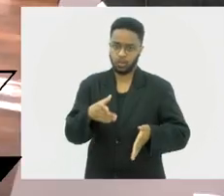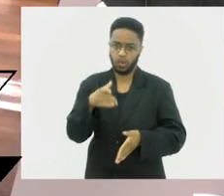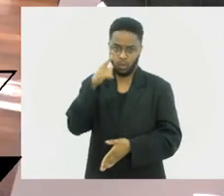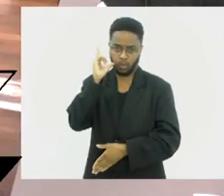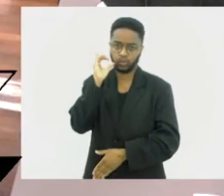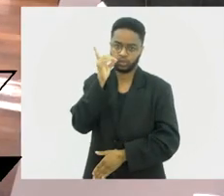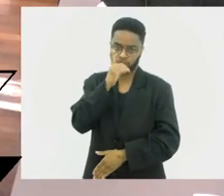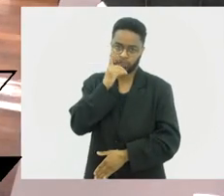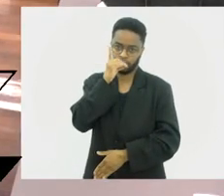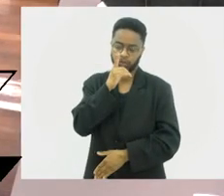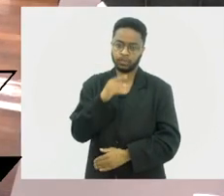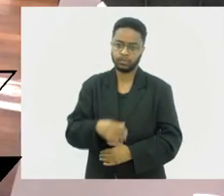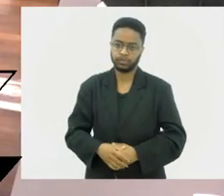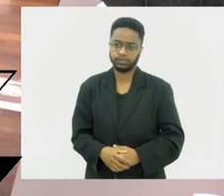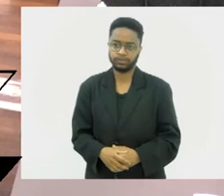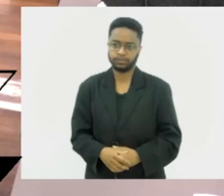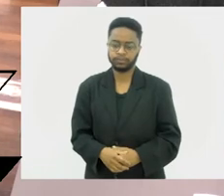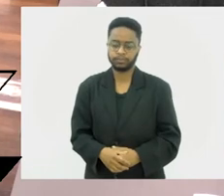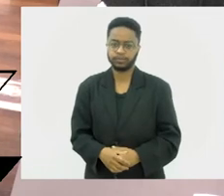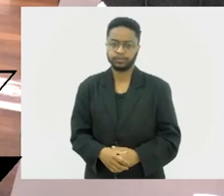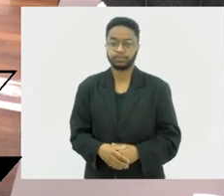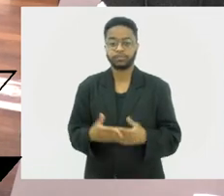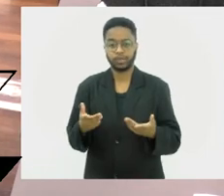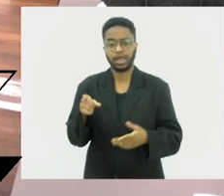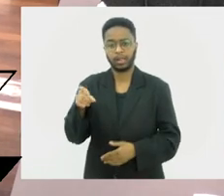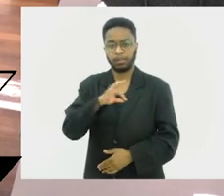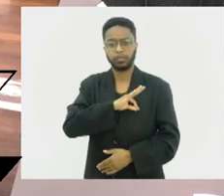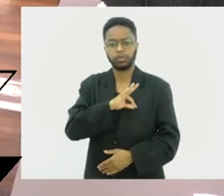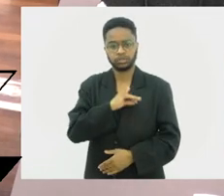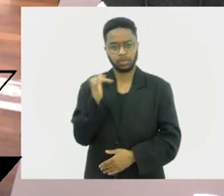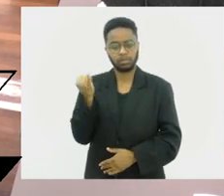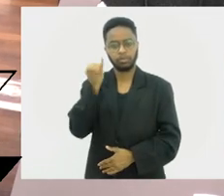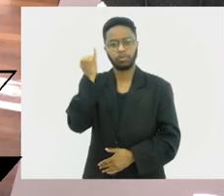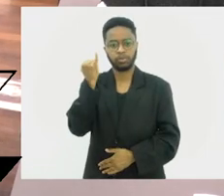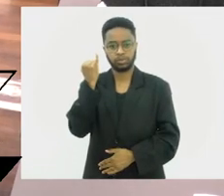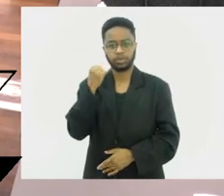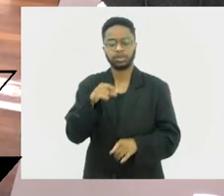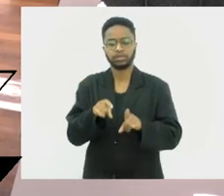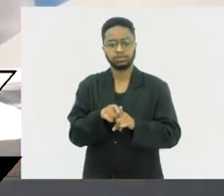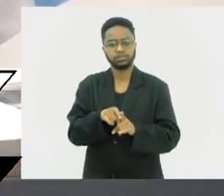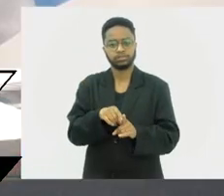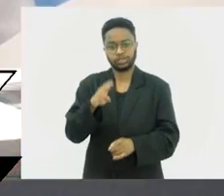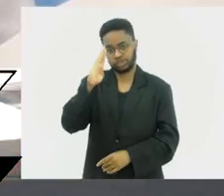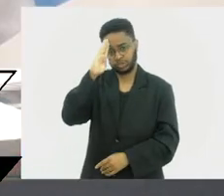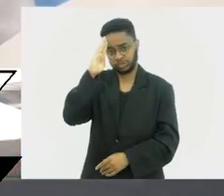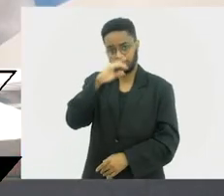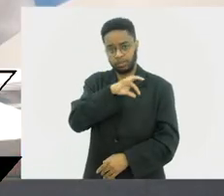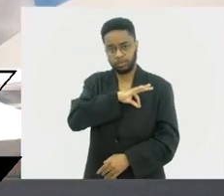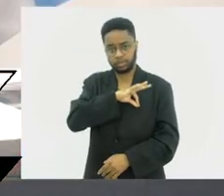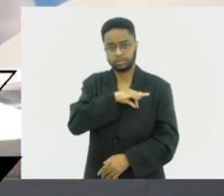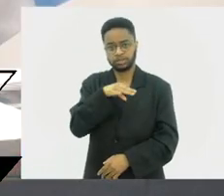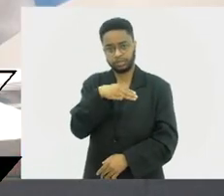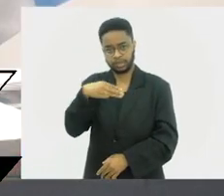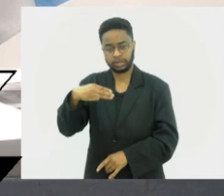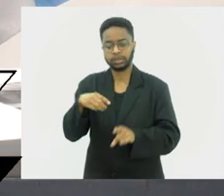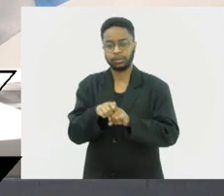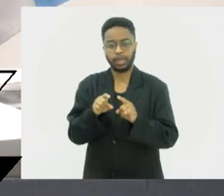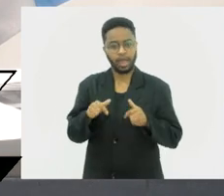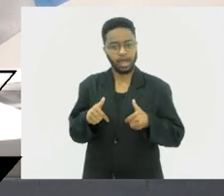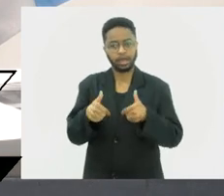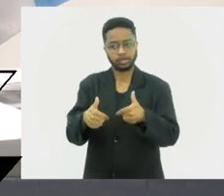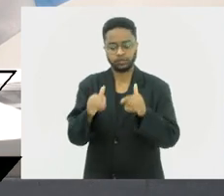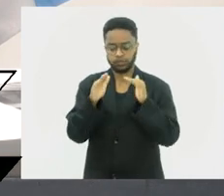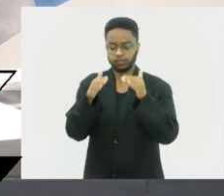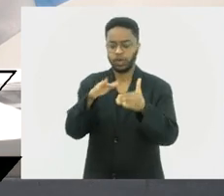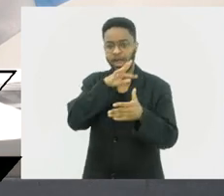domingo, e, além de uma grande policial militar, tenente da Polícia Militar, também era uma ativista da causa